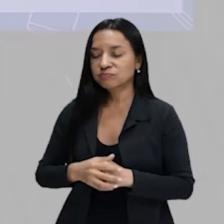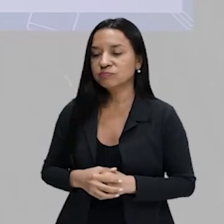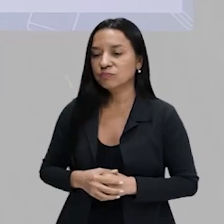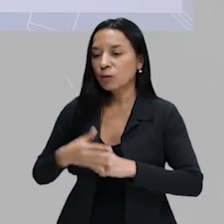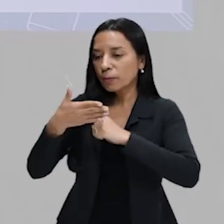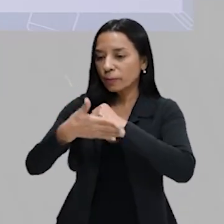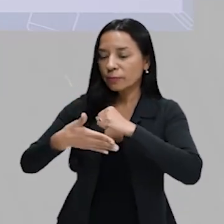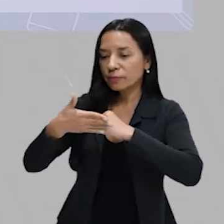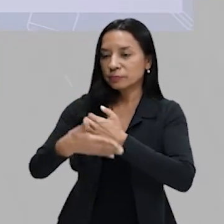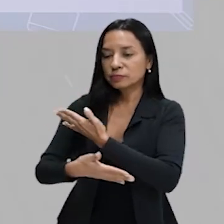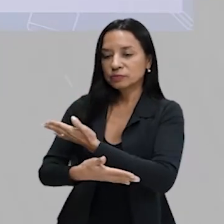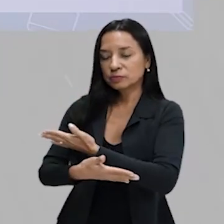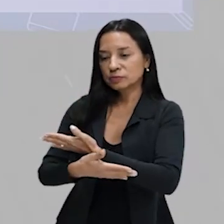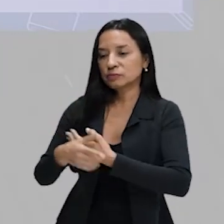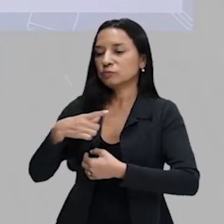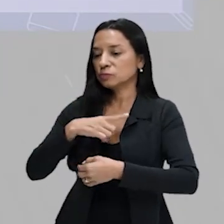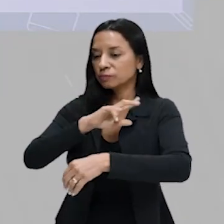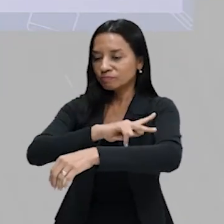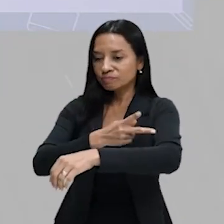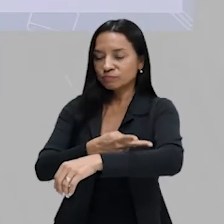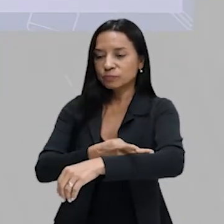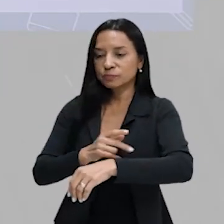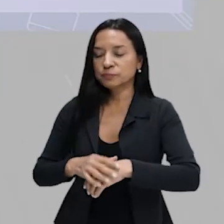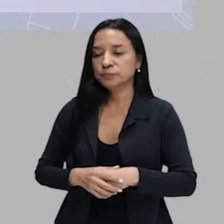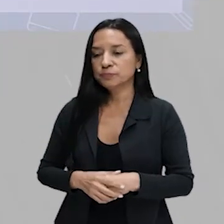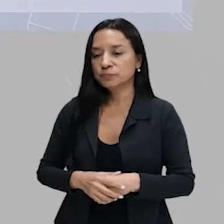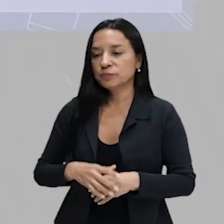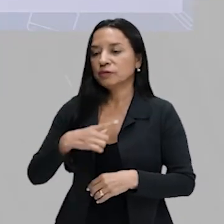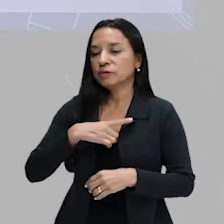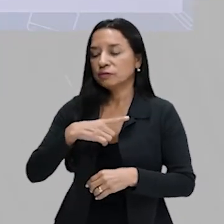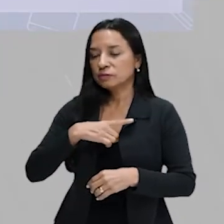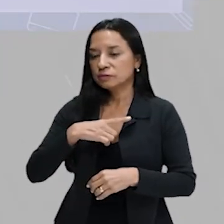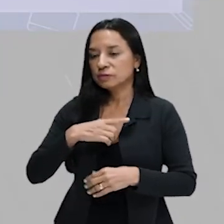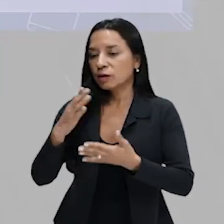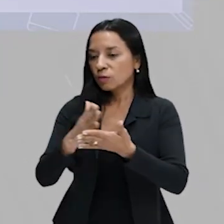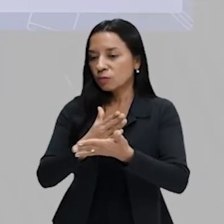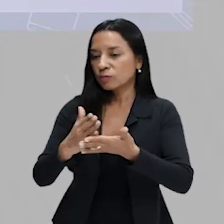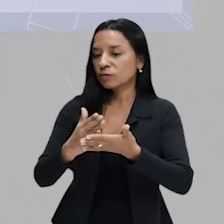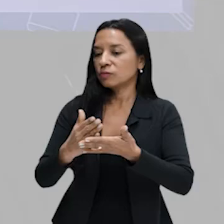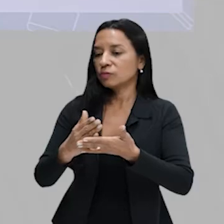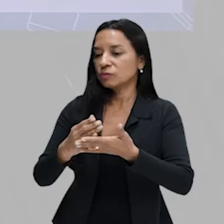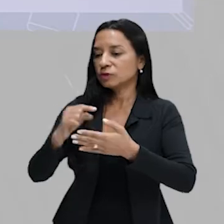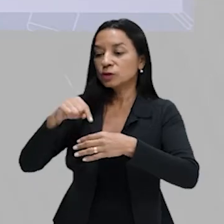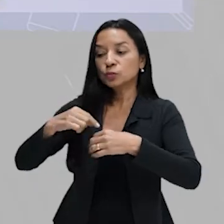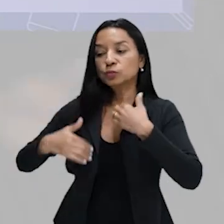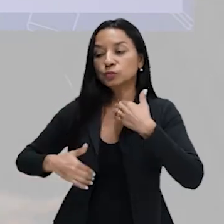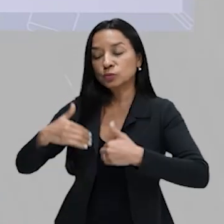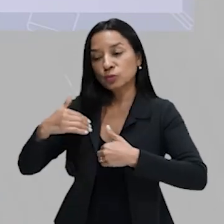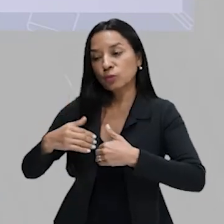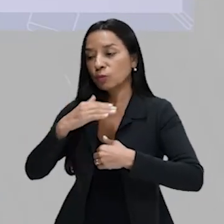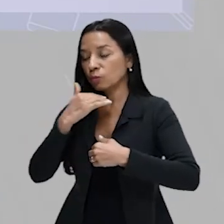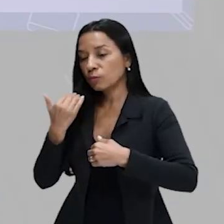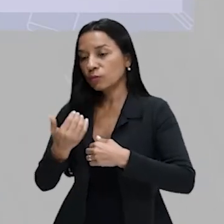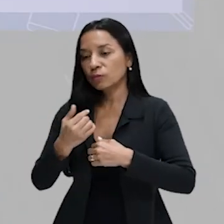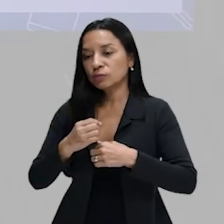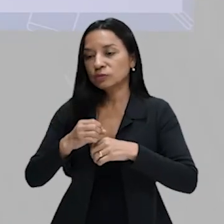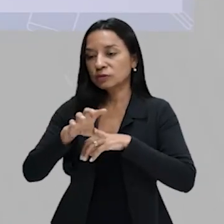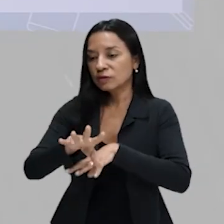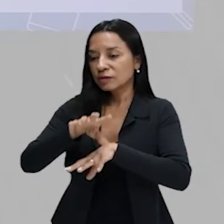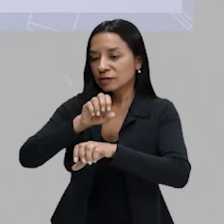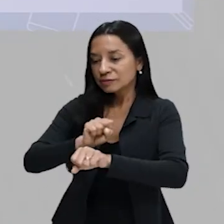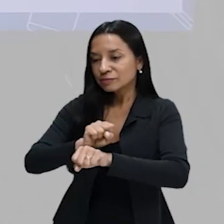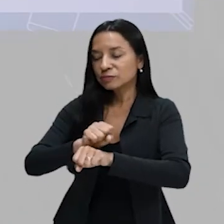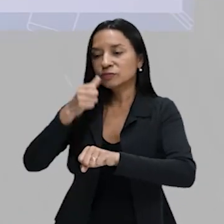com base nisso, ele lançou essa hipótese aqui. Existiria alguma coisa nos cadáveres que estavam sendo transmitidas a